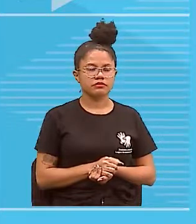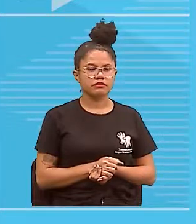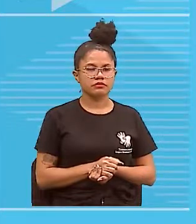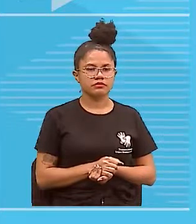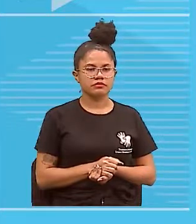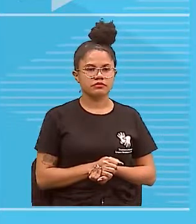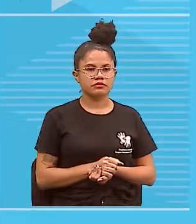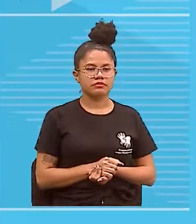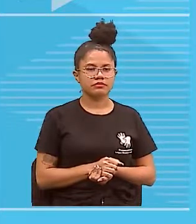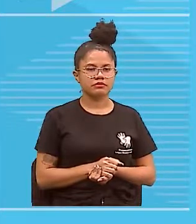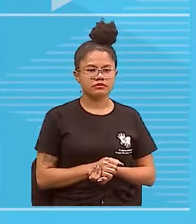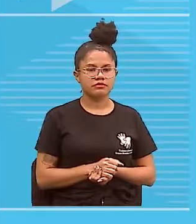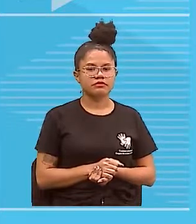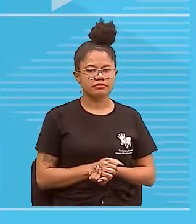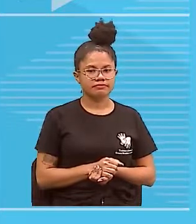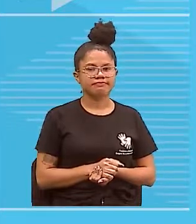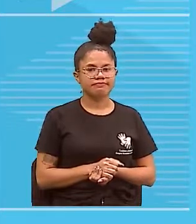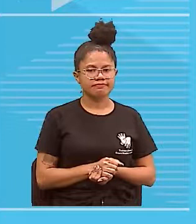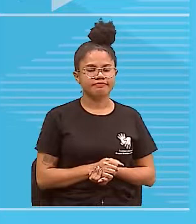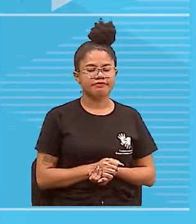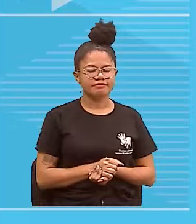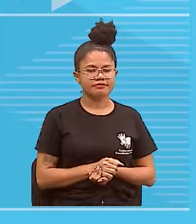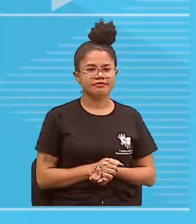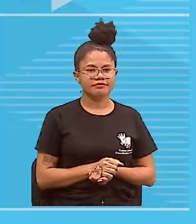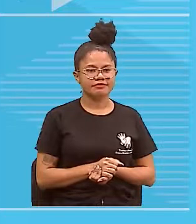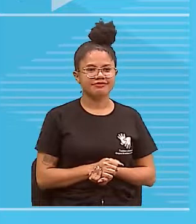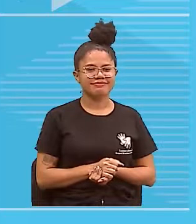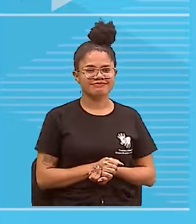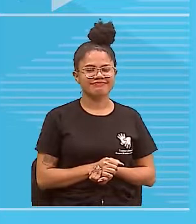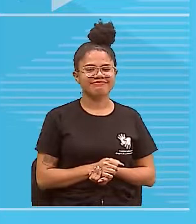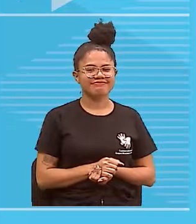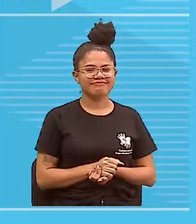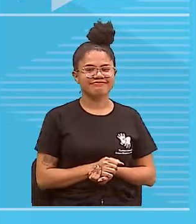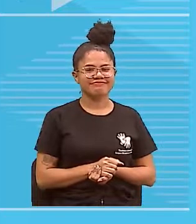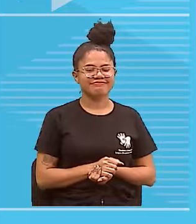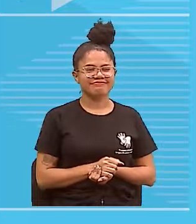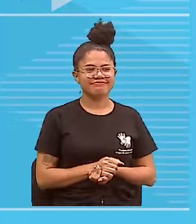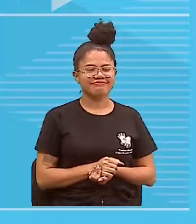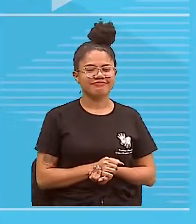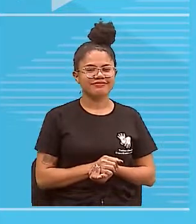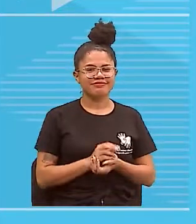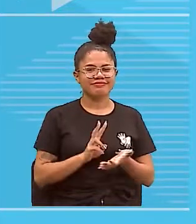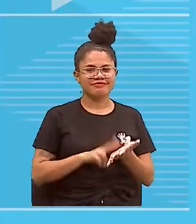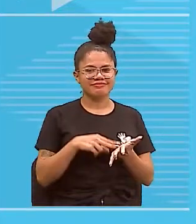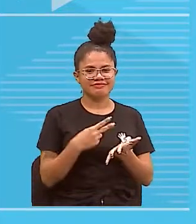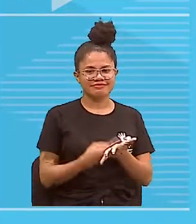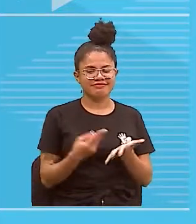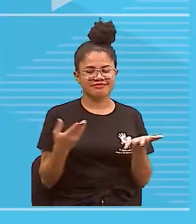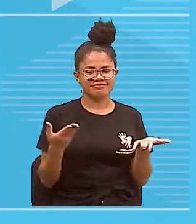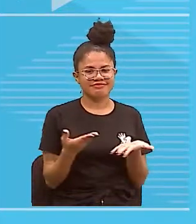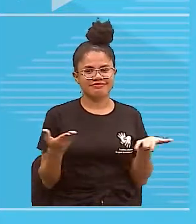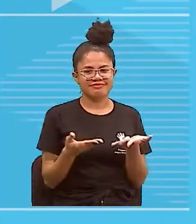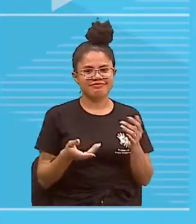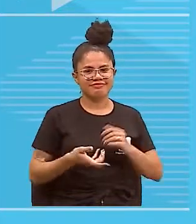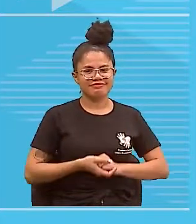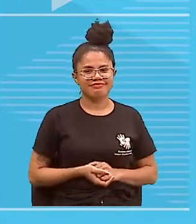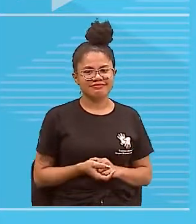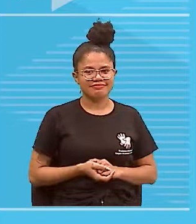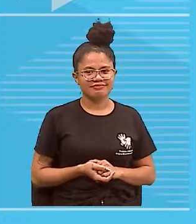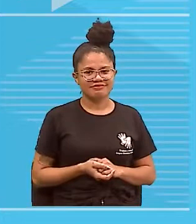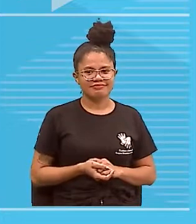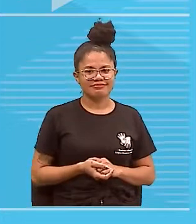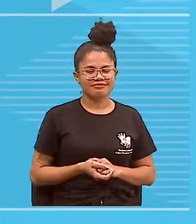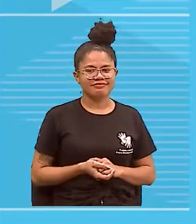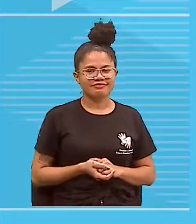de la forma infinitiva do verbo por traduzir bom né Isso aqui é